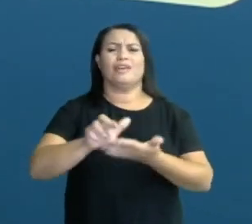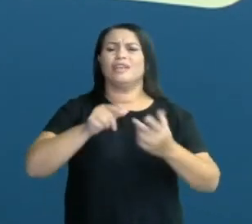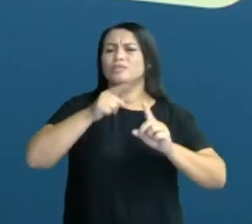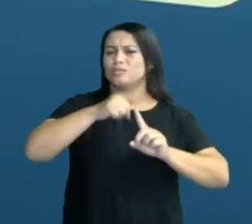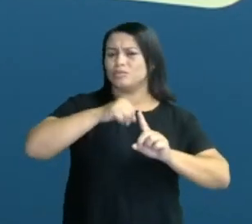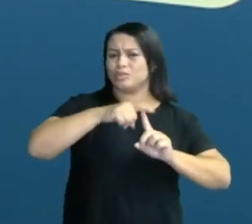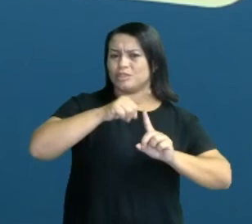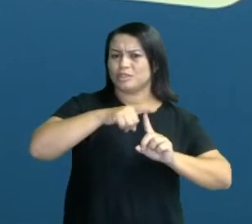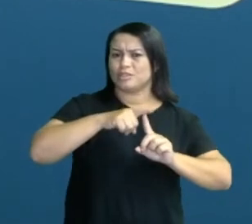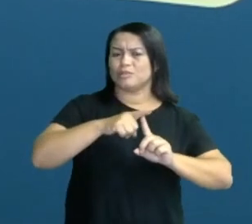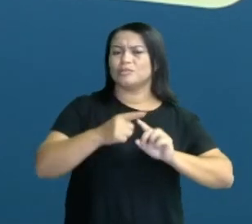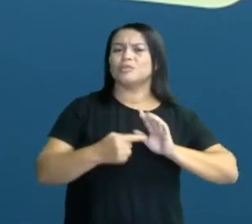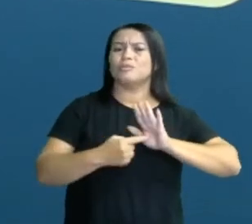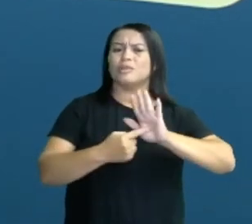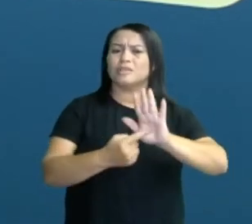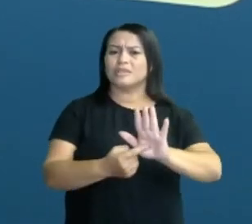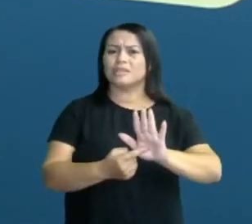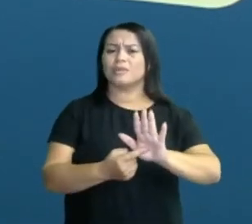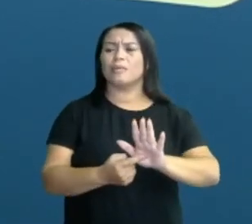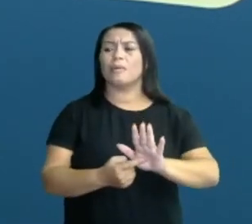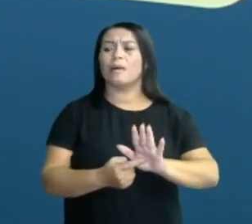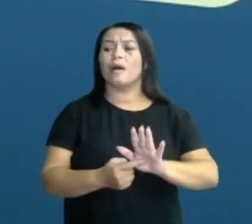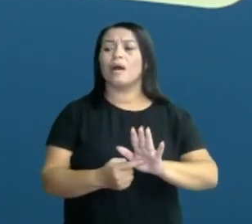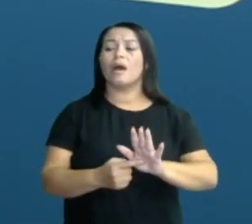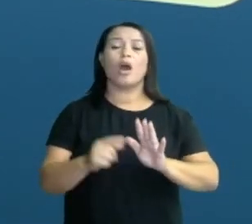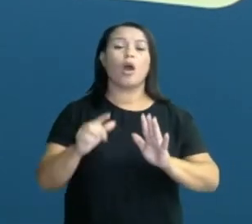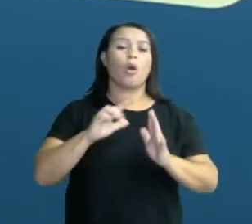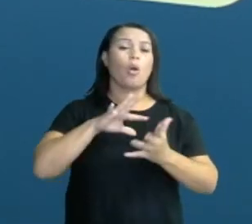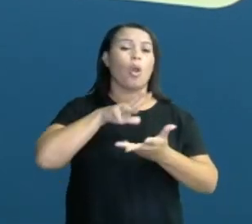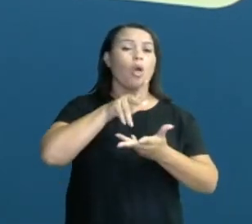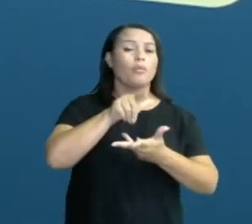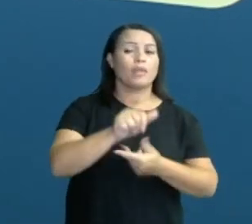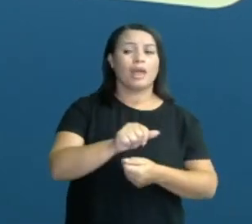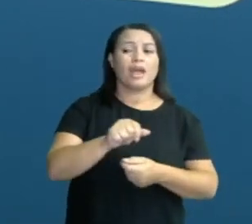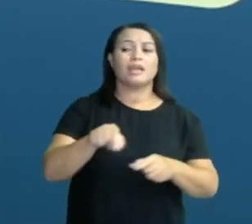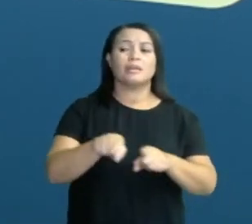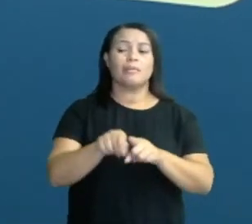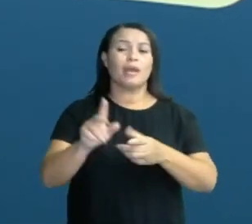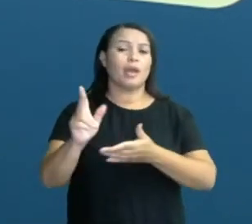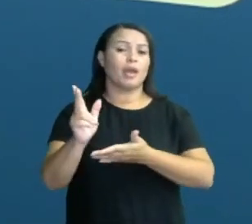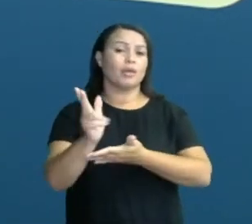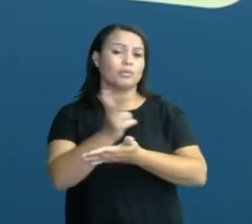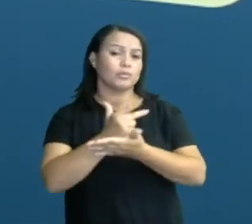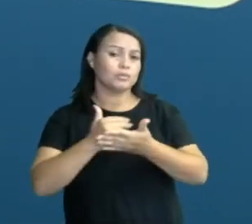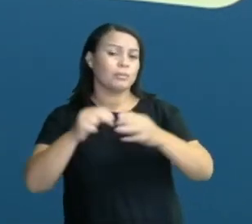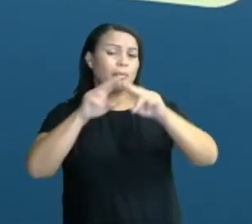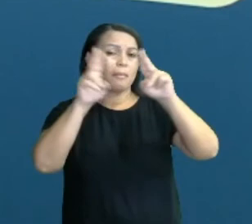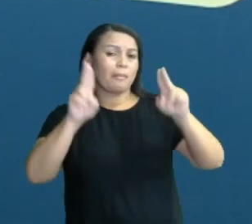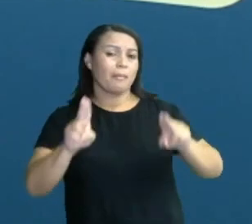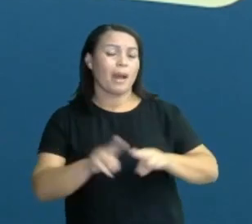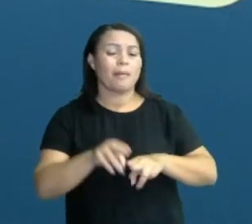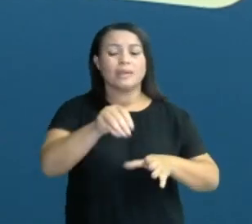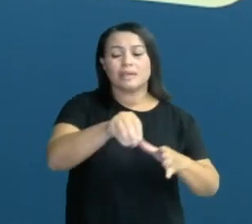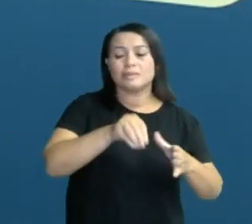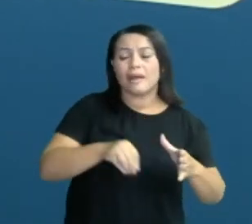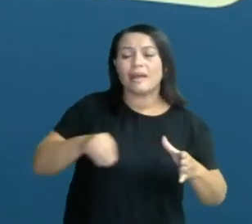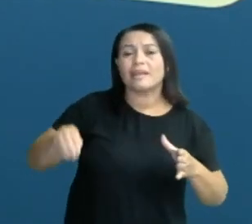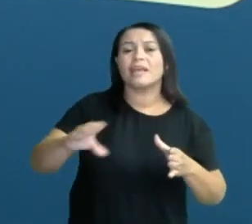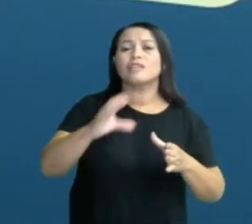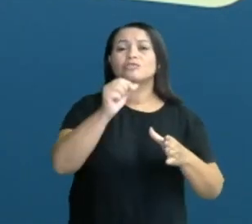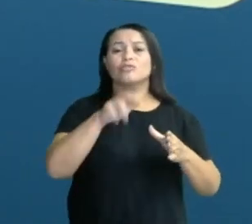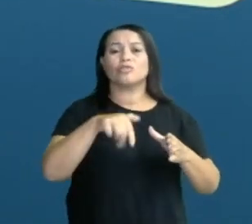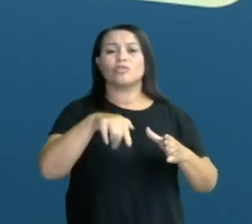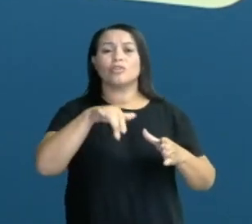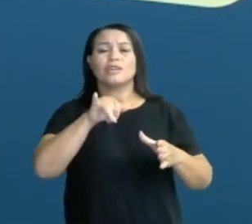de representação, né, do espaço geográfico. O globo terrestre, os mapas, as maquetes, os croquis, blocos